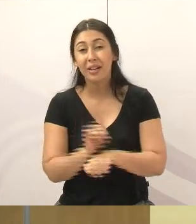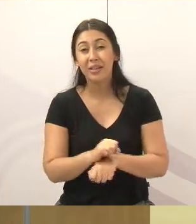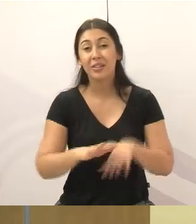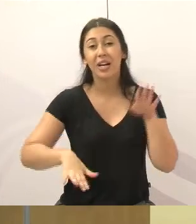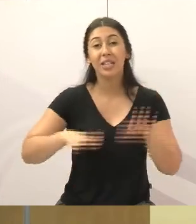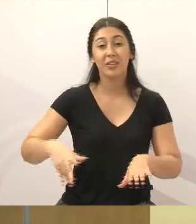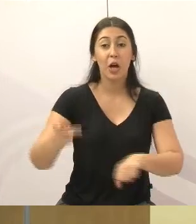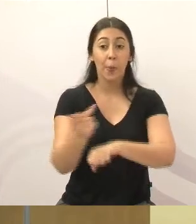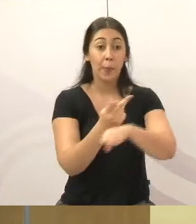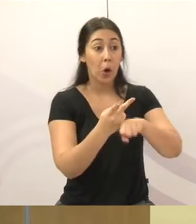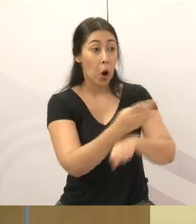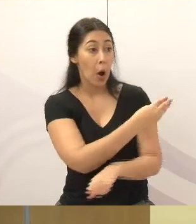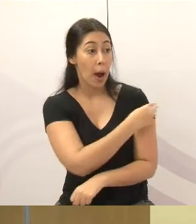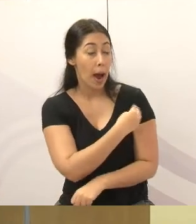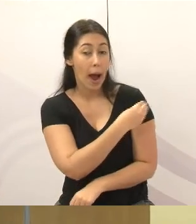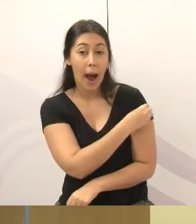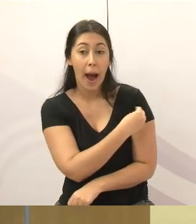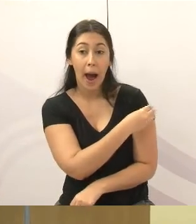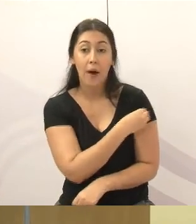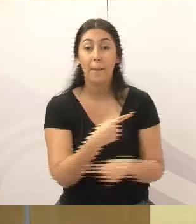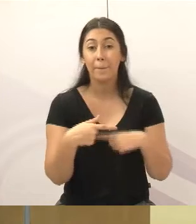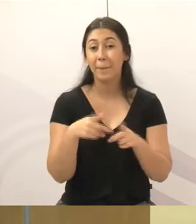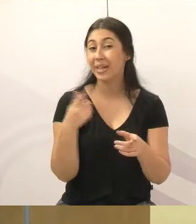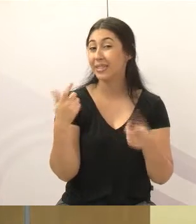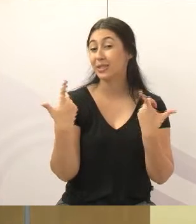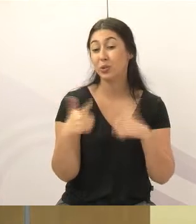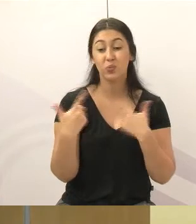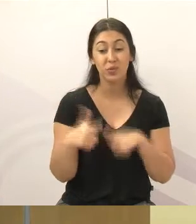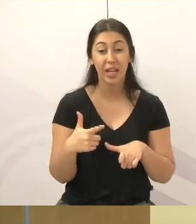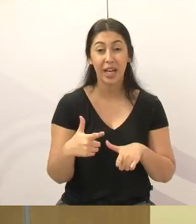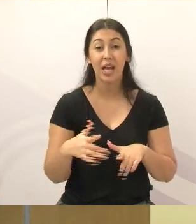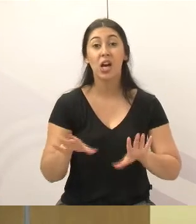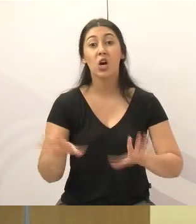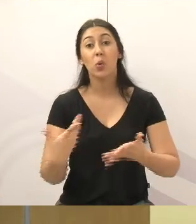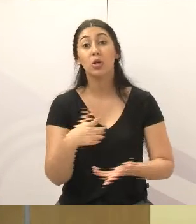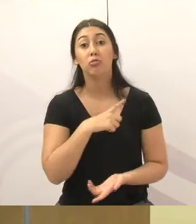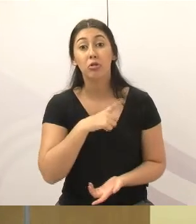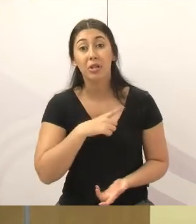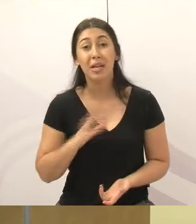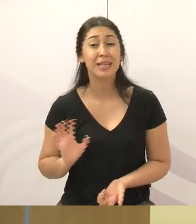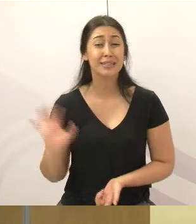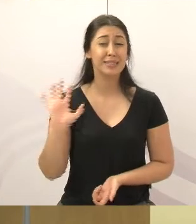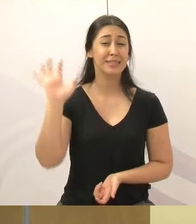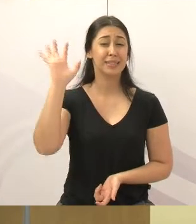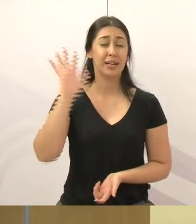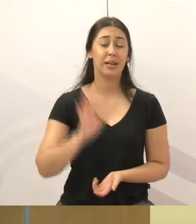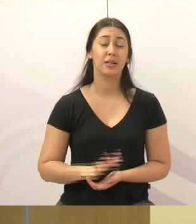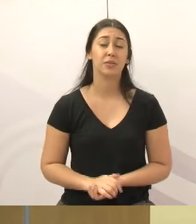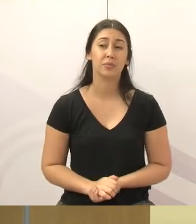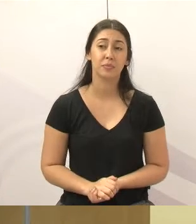para comprar, e quando encontra é muito caro. Essa é a situação que nós estamos vivendo.